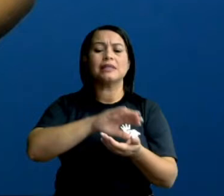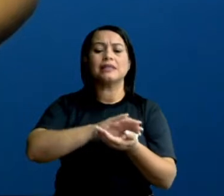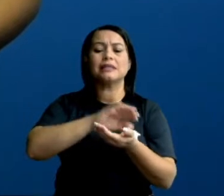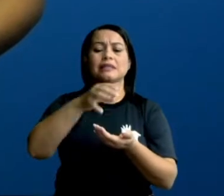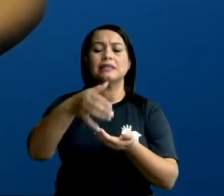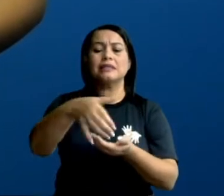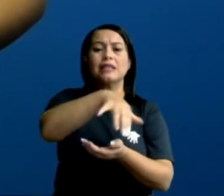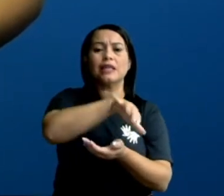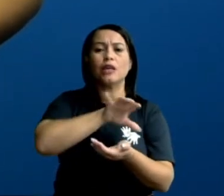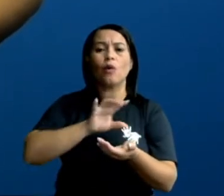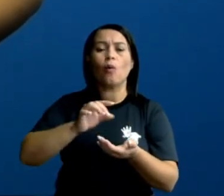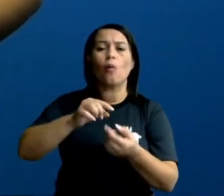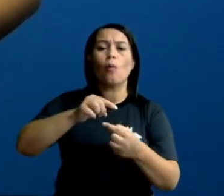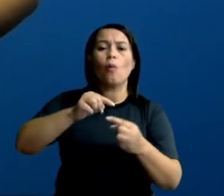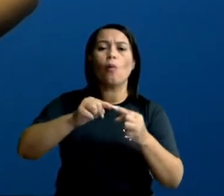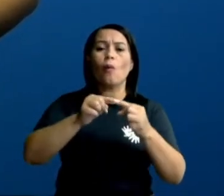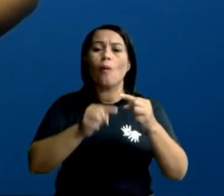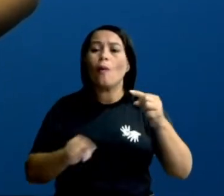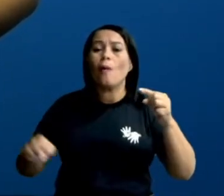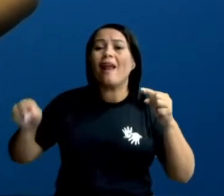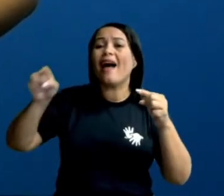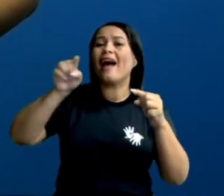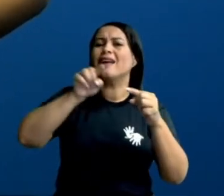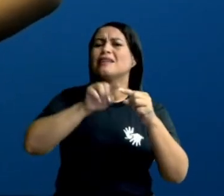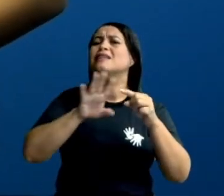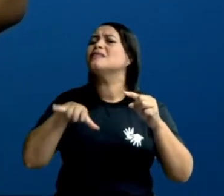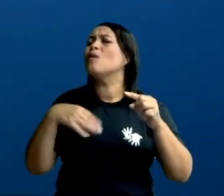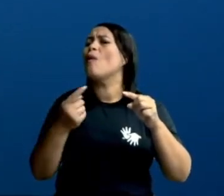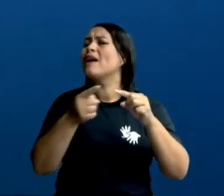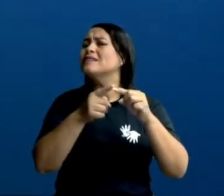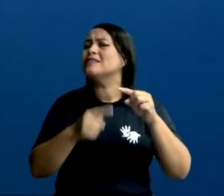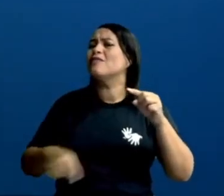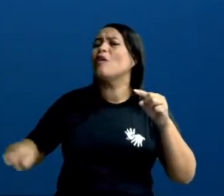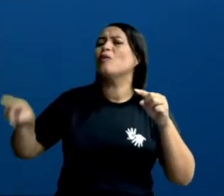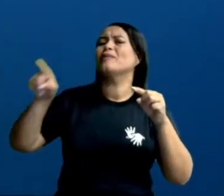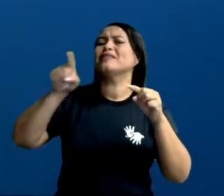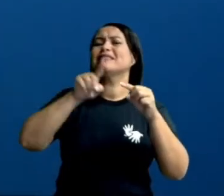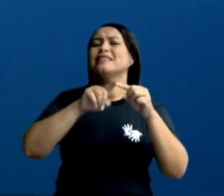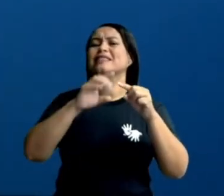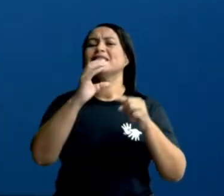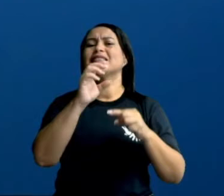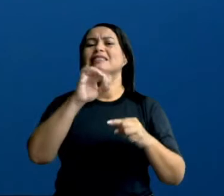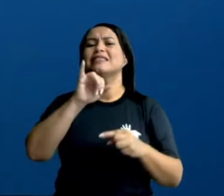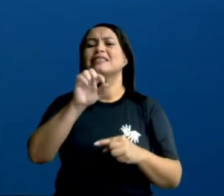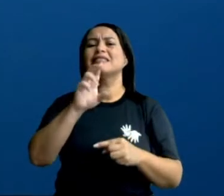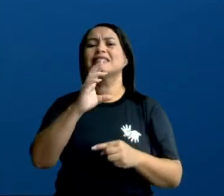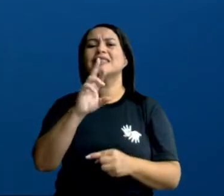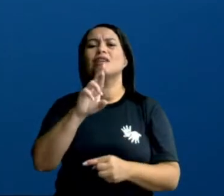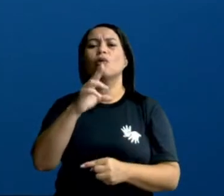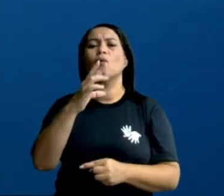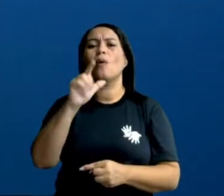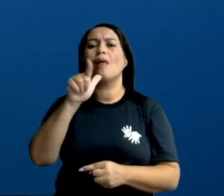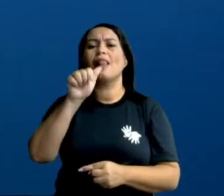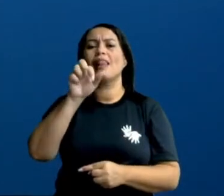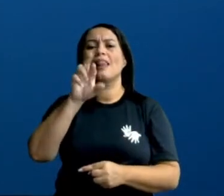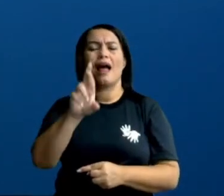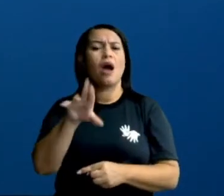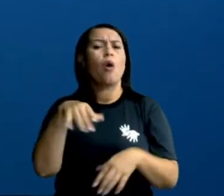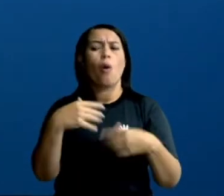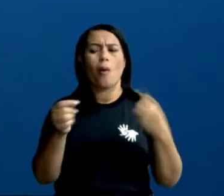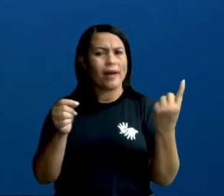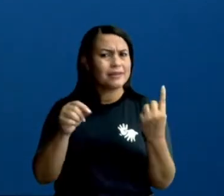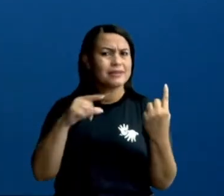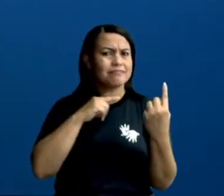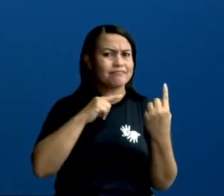circulares. E quais dessas figuras têm formas circulares? Essa aqui tem, gente?